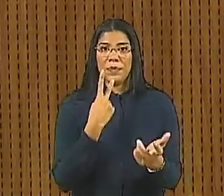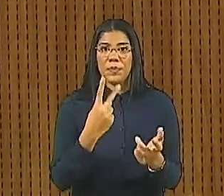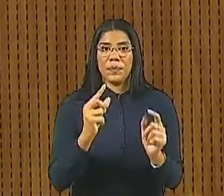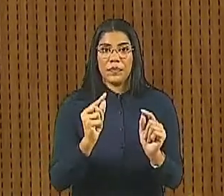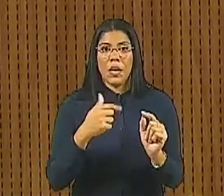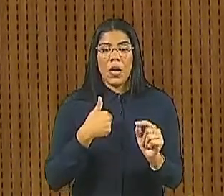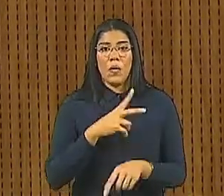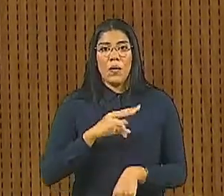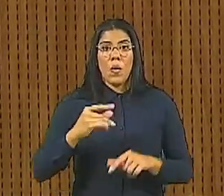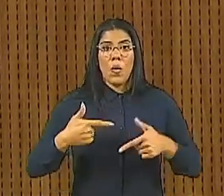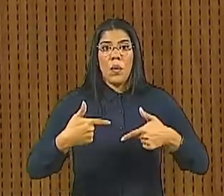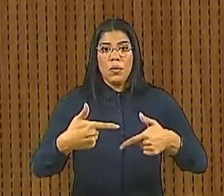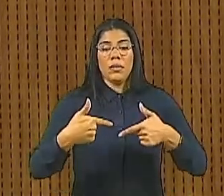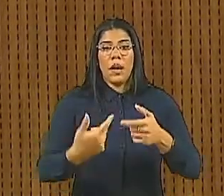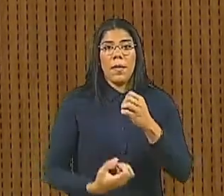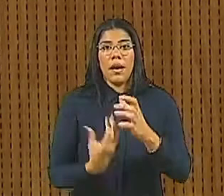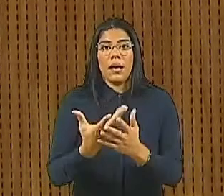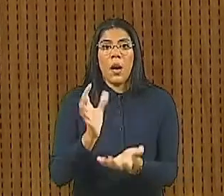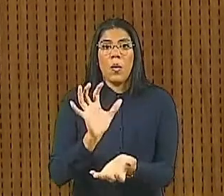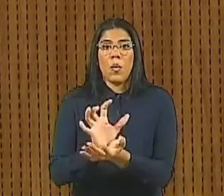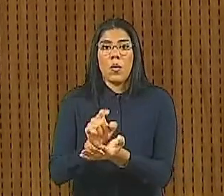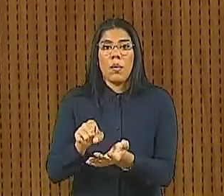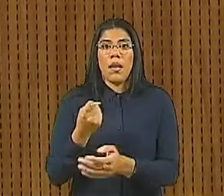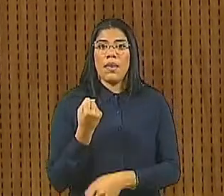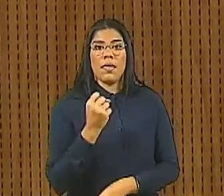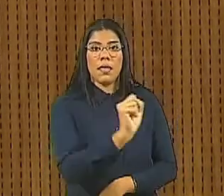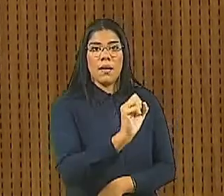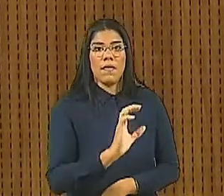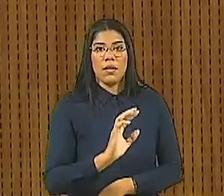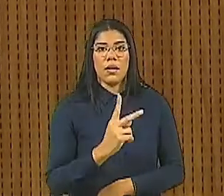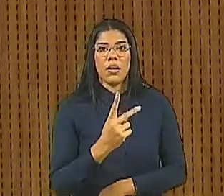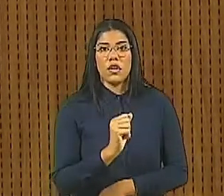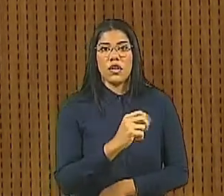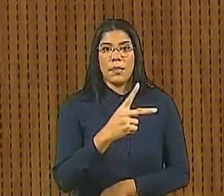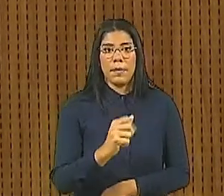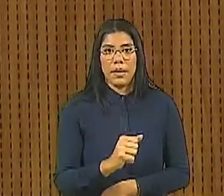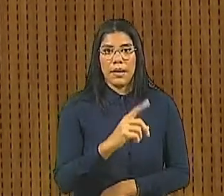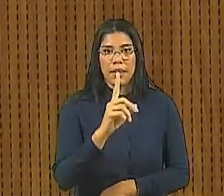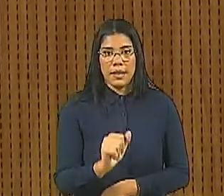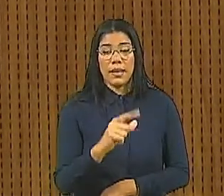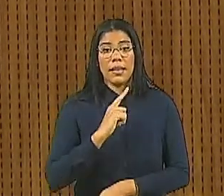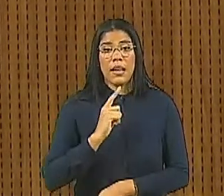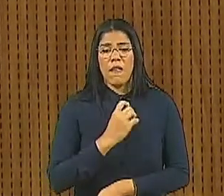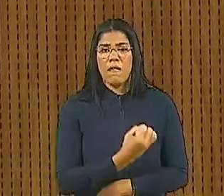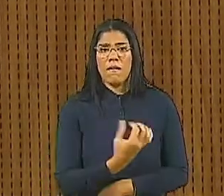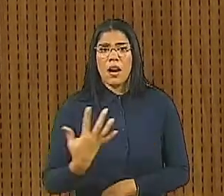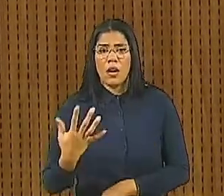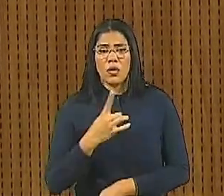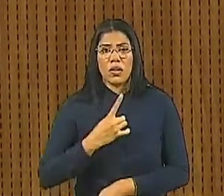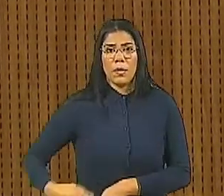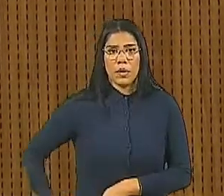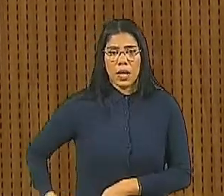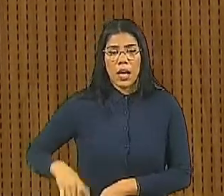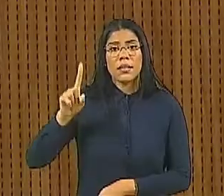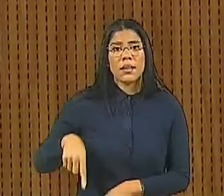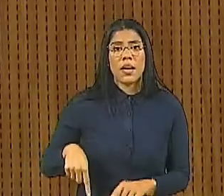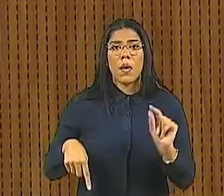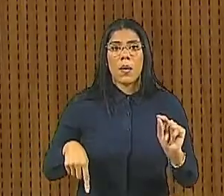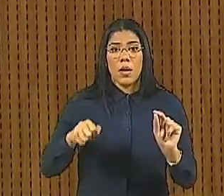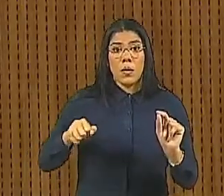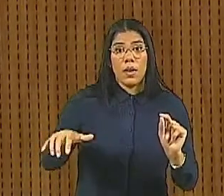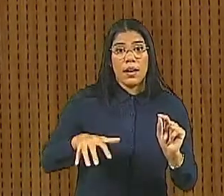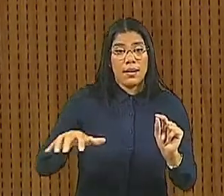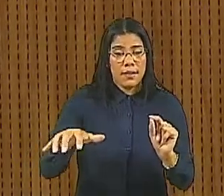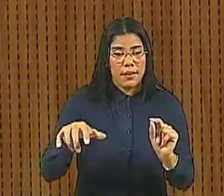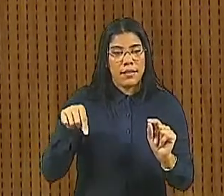muito por uma frente parlamentar em defesa da Chapada do Araripe. É necessário, e aqui temos vários parlamentares, que são parlamentares do